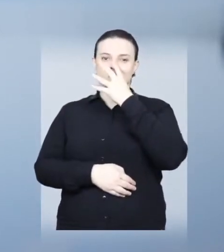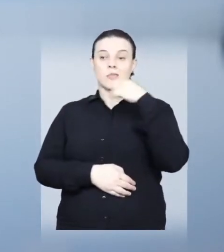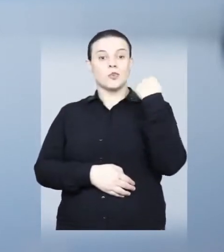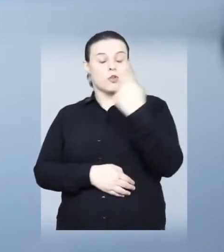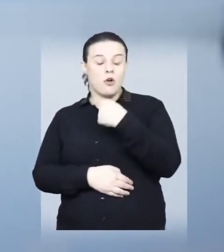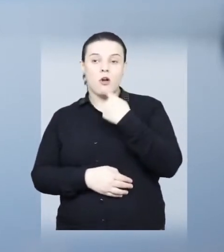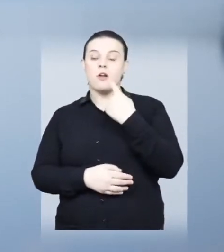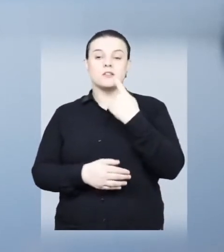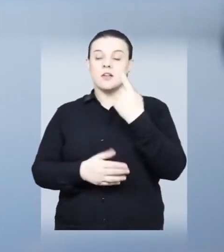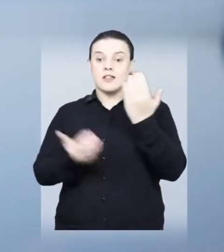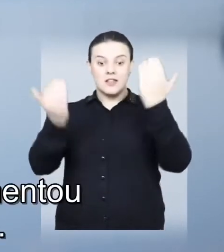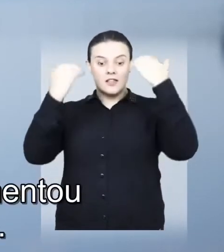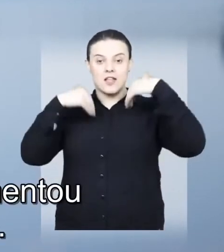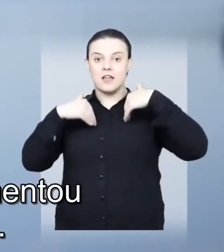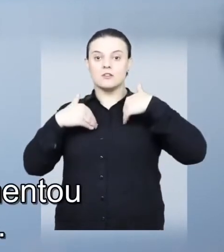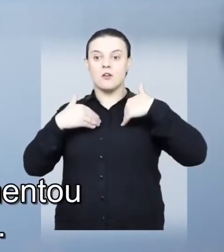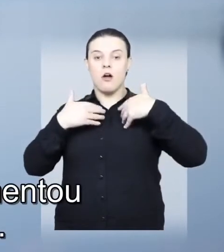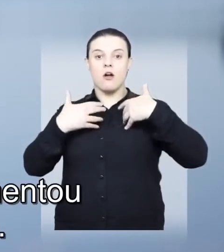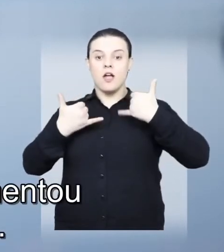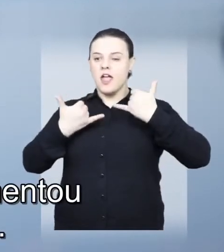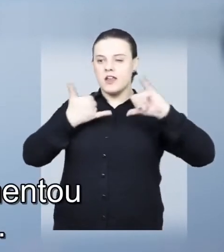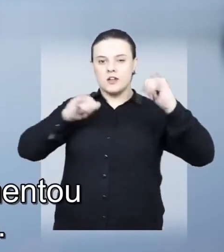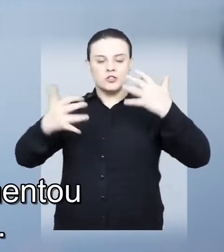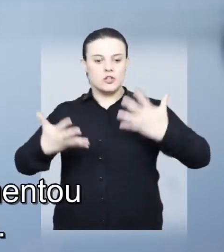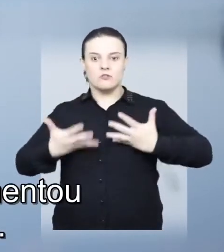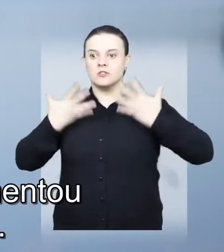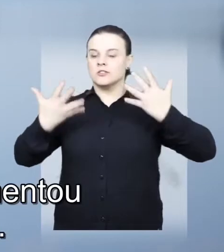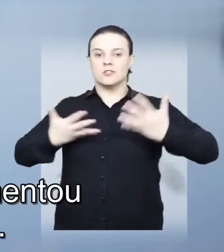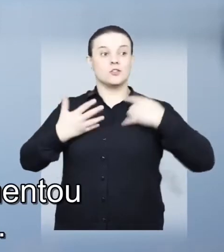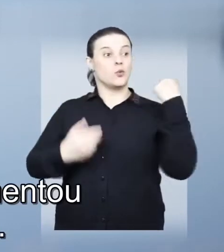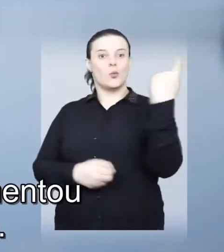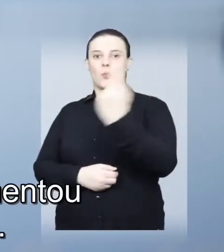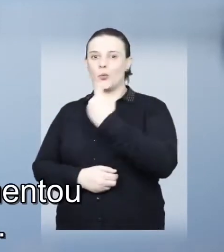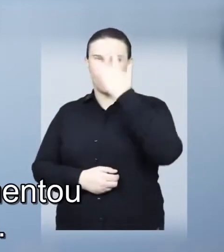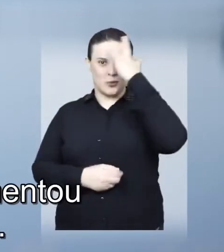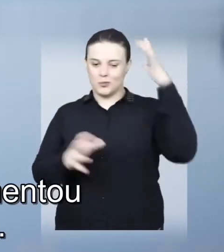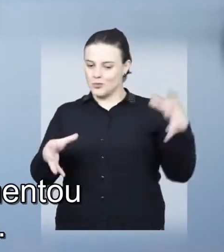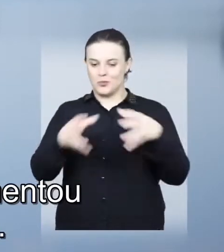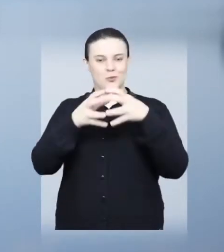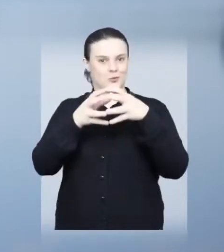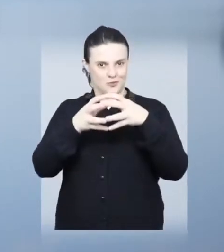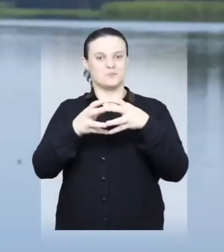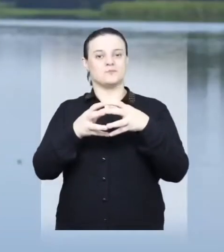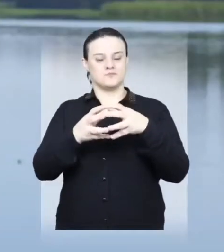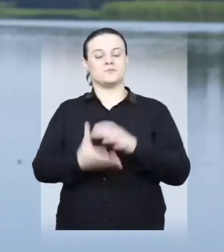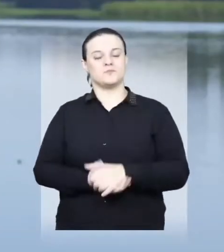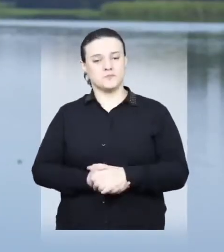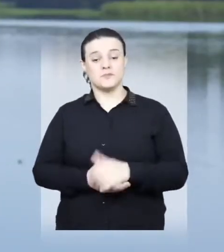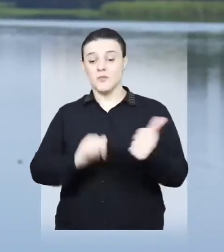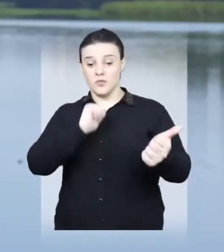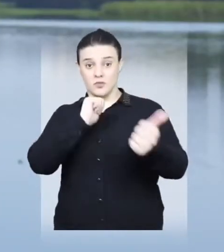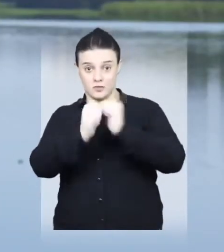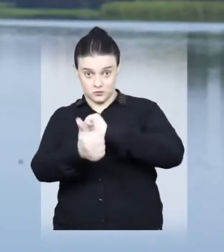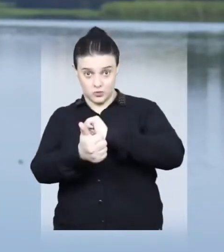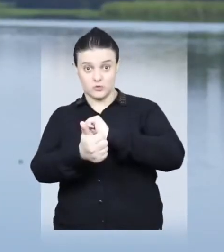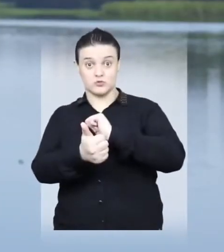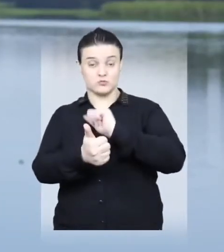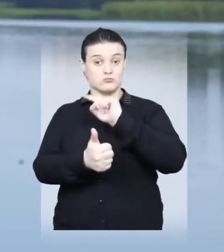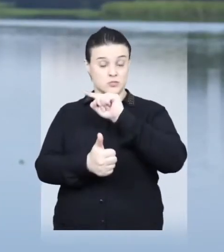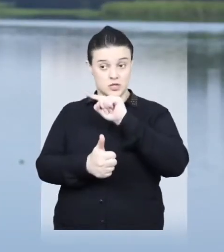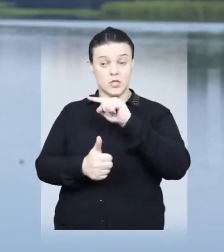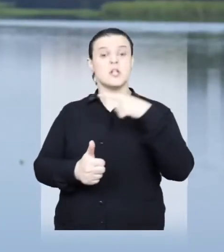isso se retroalimentou. Essa energia, entendeu? Retroalimentou em todos nós, em toda a equipe. É um esporte